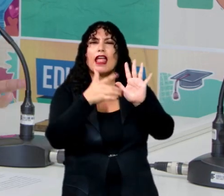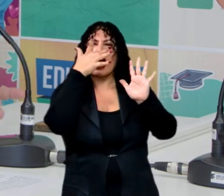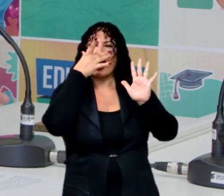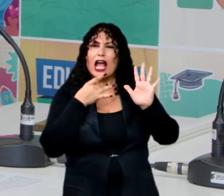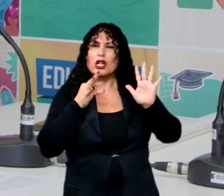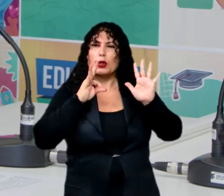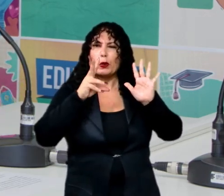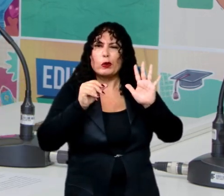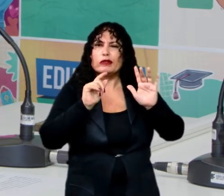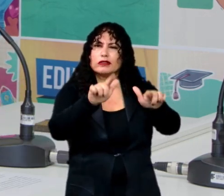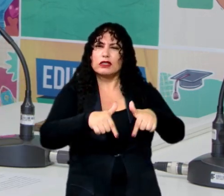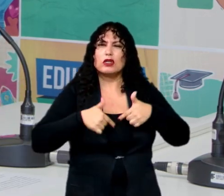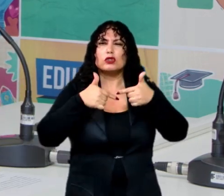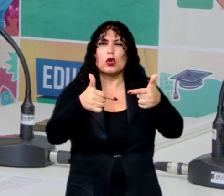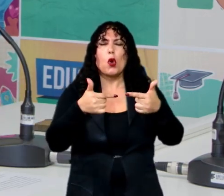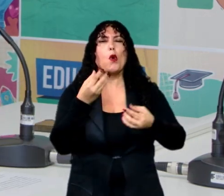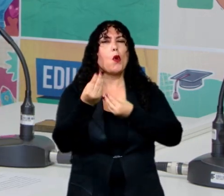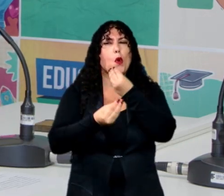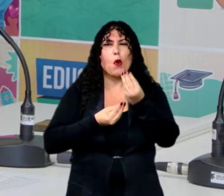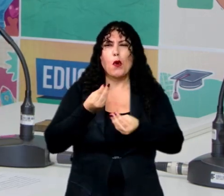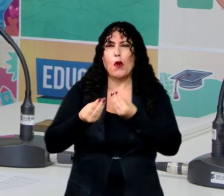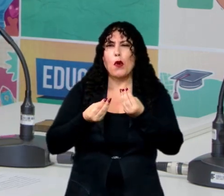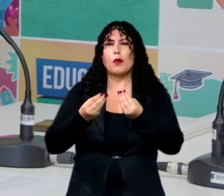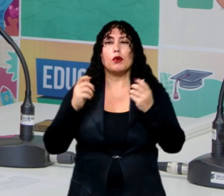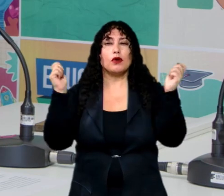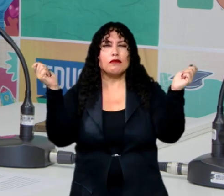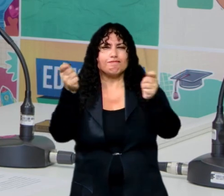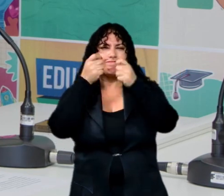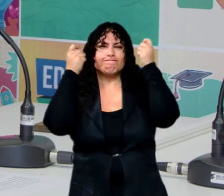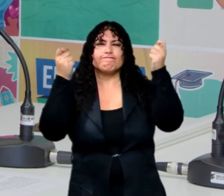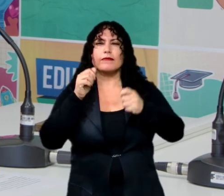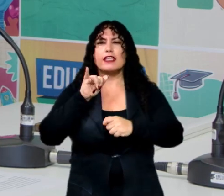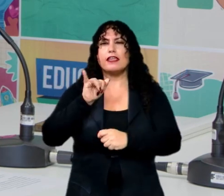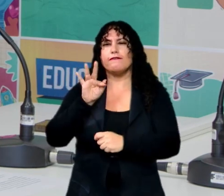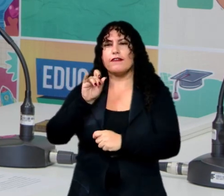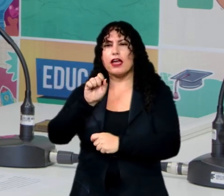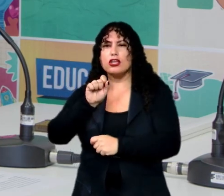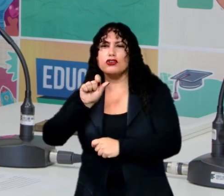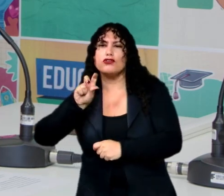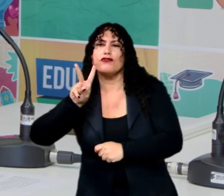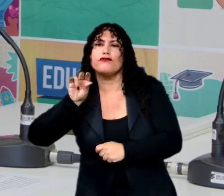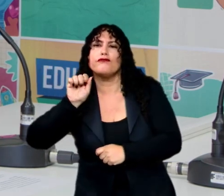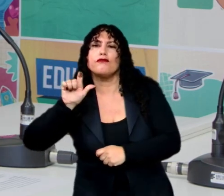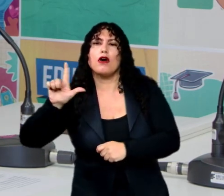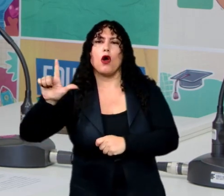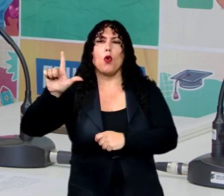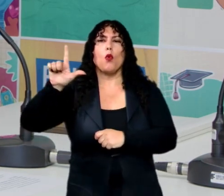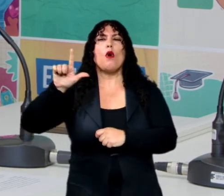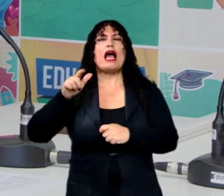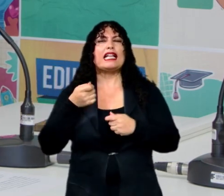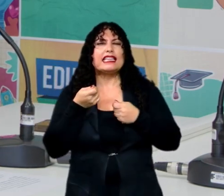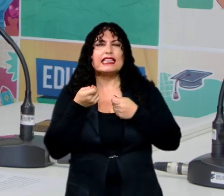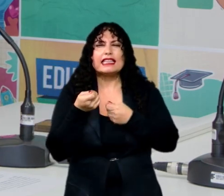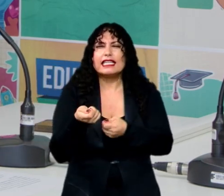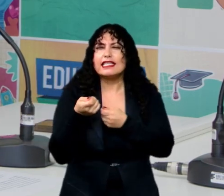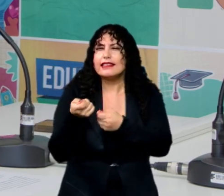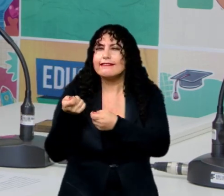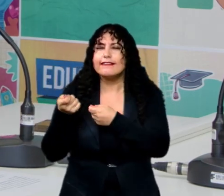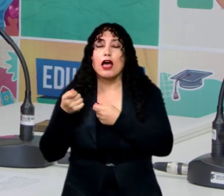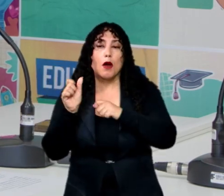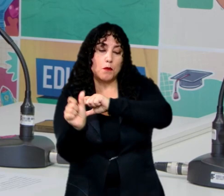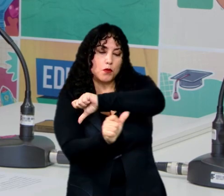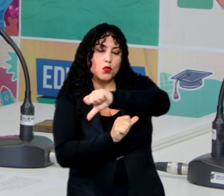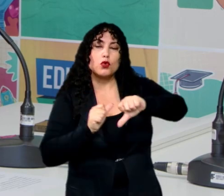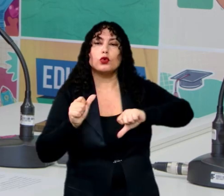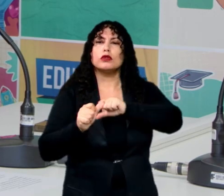com essas ações, inclusive como o eFestival, são tentativas de mudar